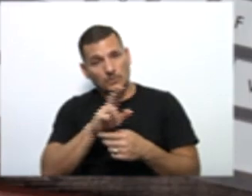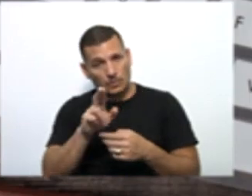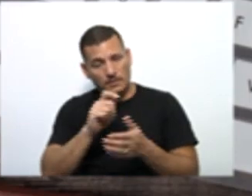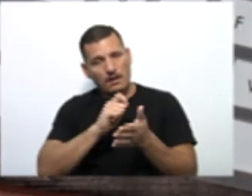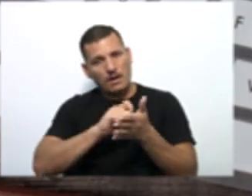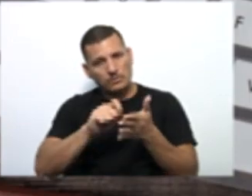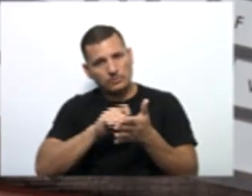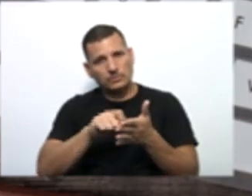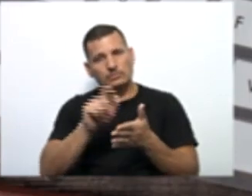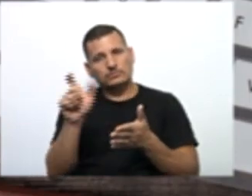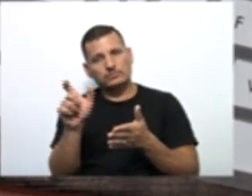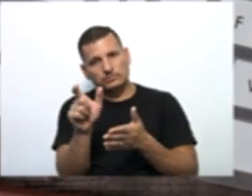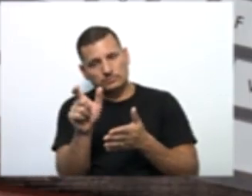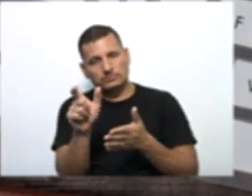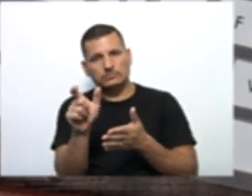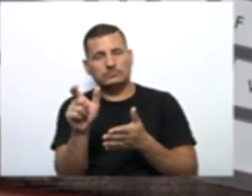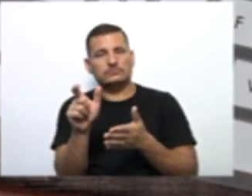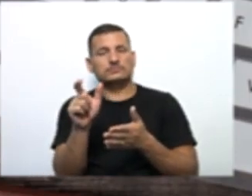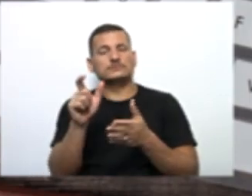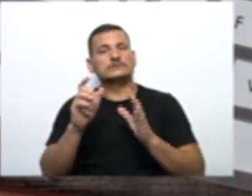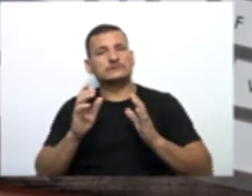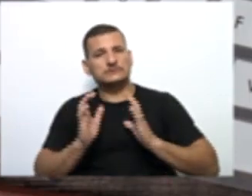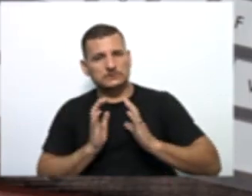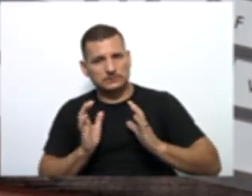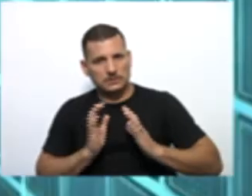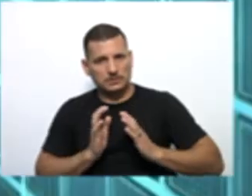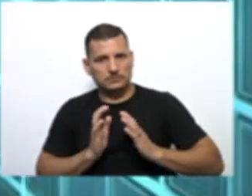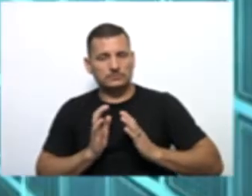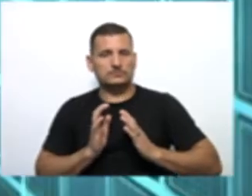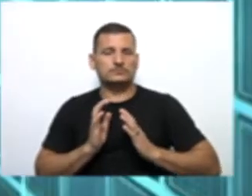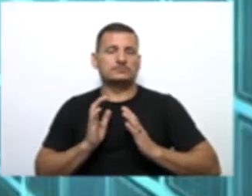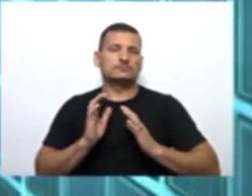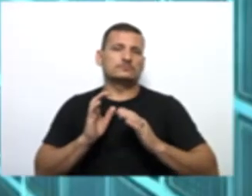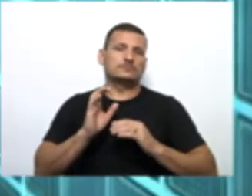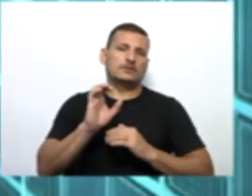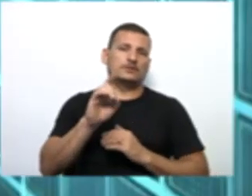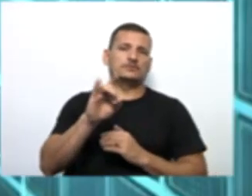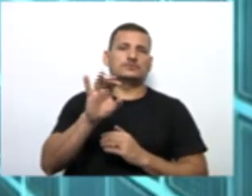autor, cidade, editora e ano. Para ter